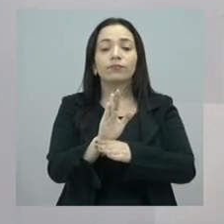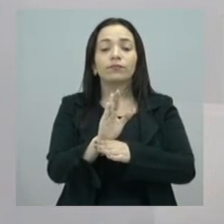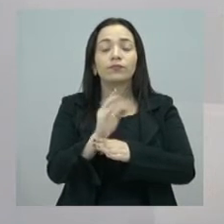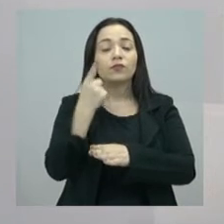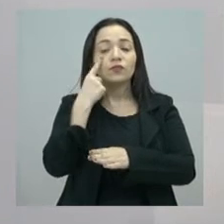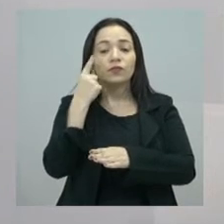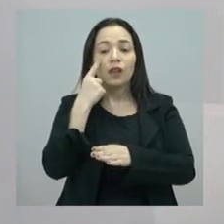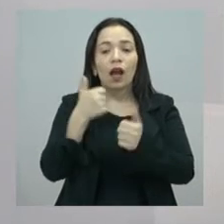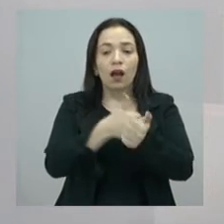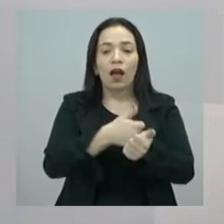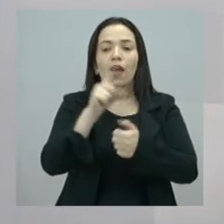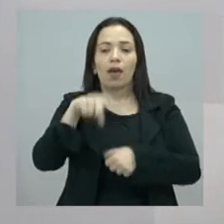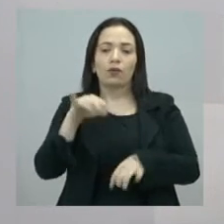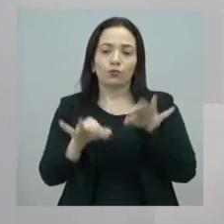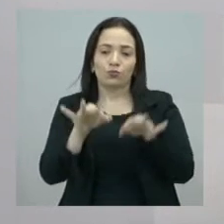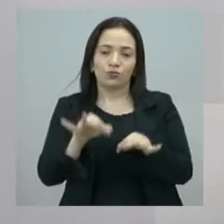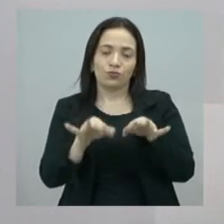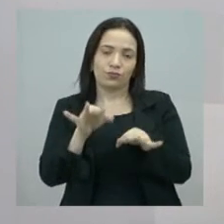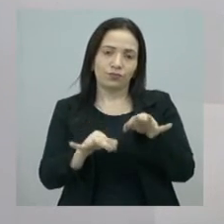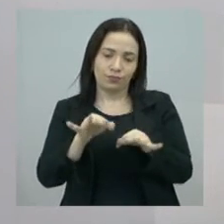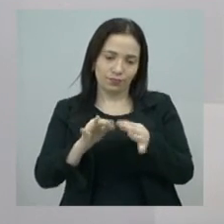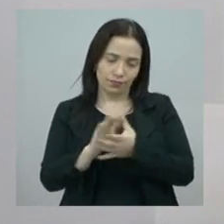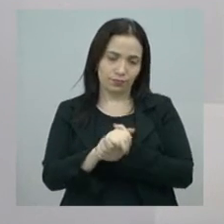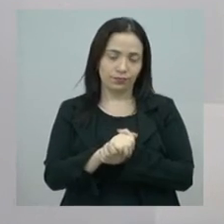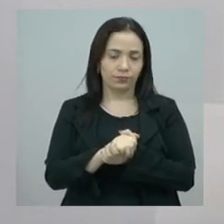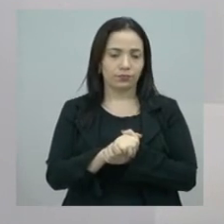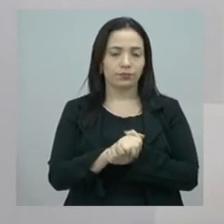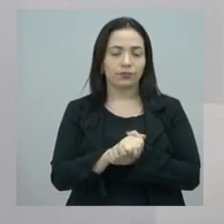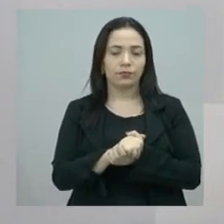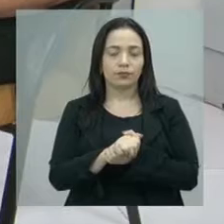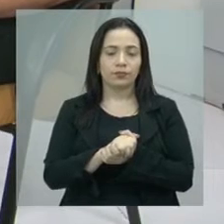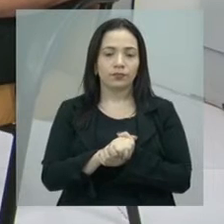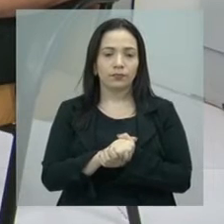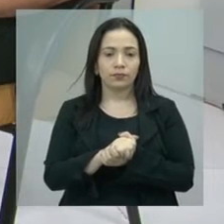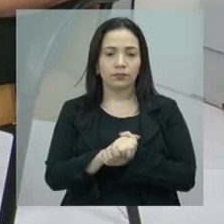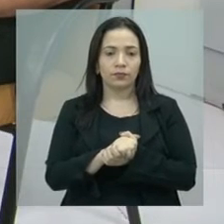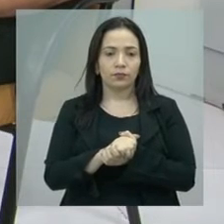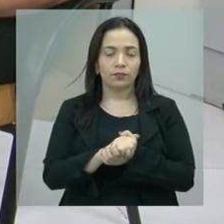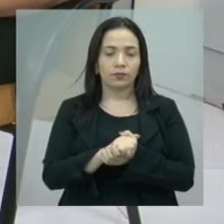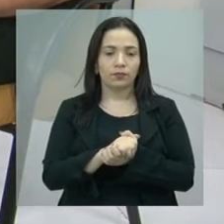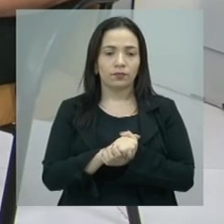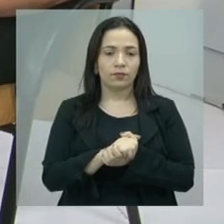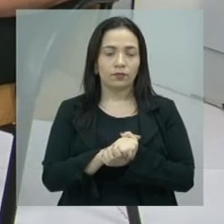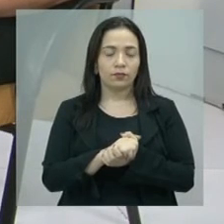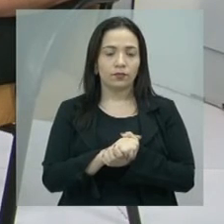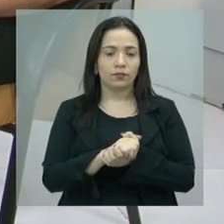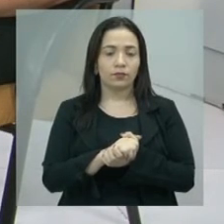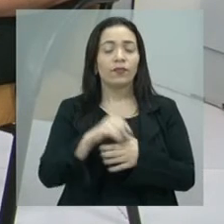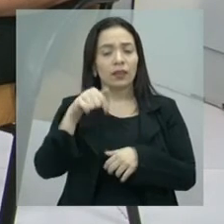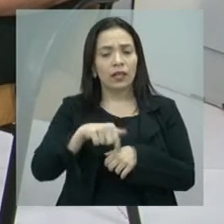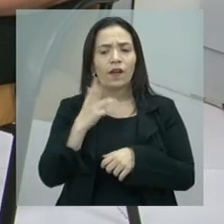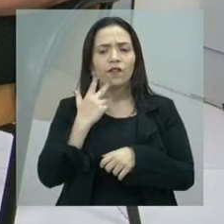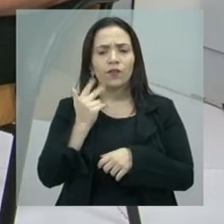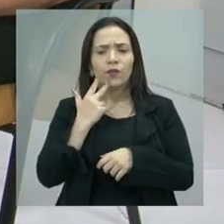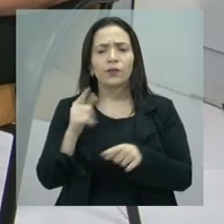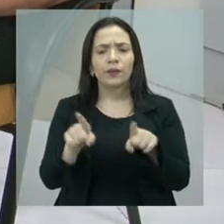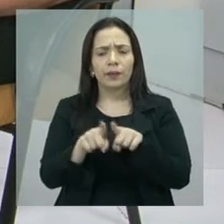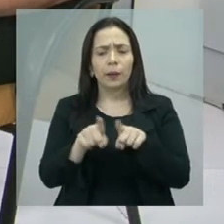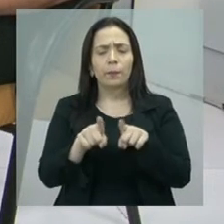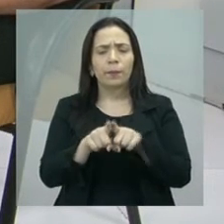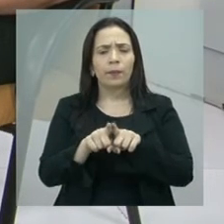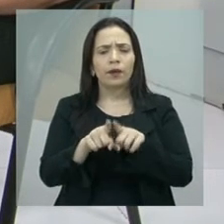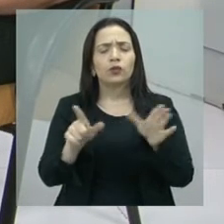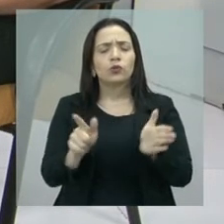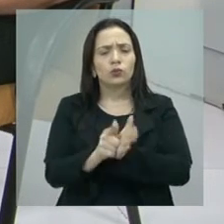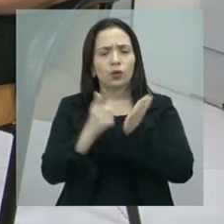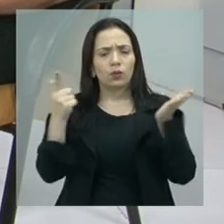desse garoto é o Poder Judiciário. Uhum. Agora, outro dia eu li no jornal, até aqui de Fortaleza, eu li a manchete, não li a